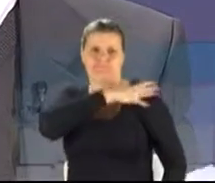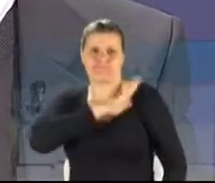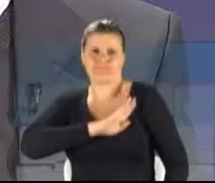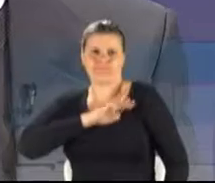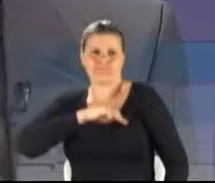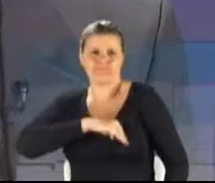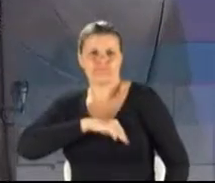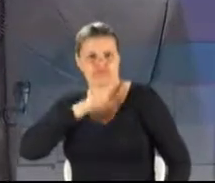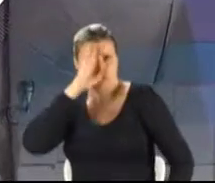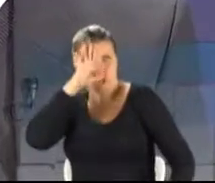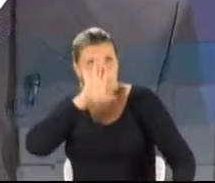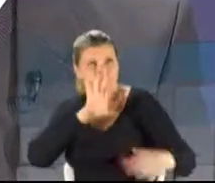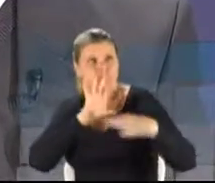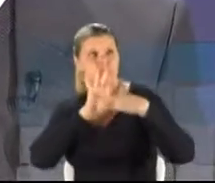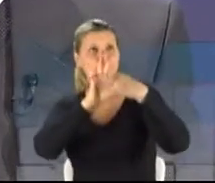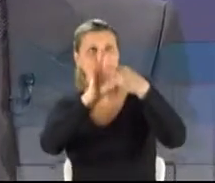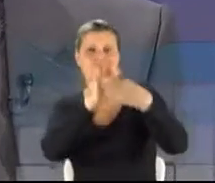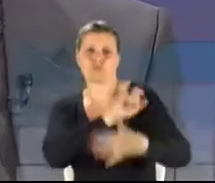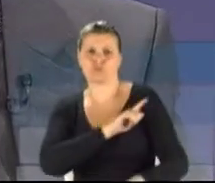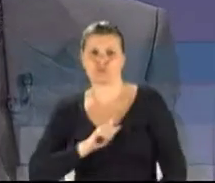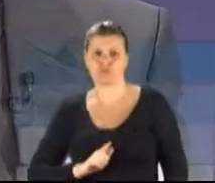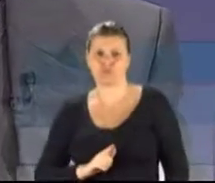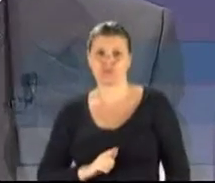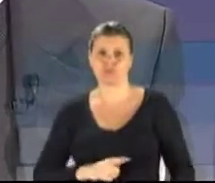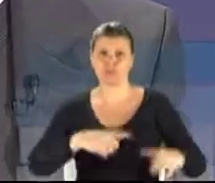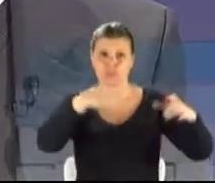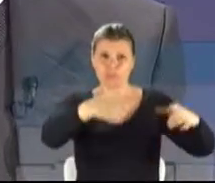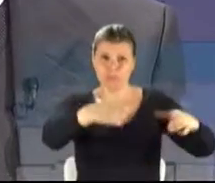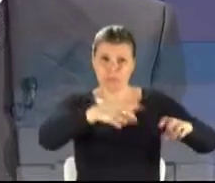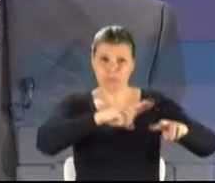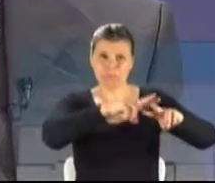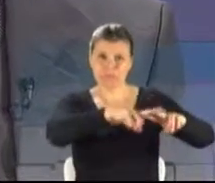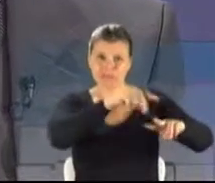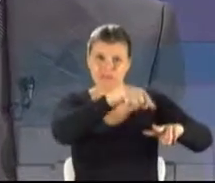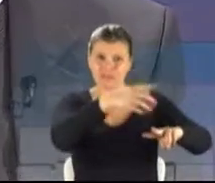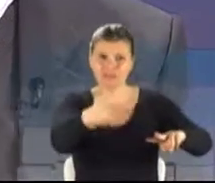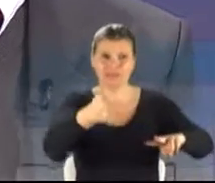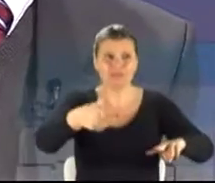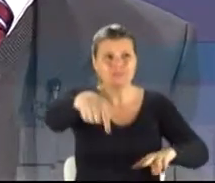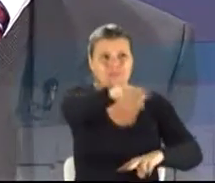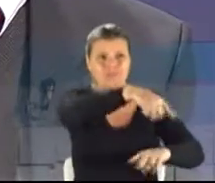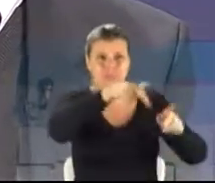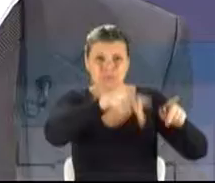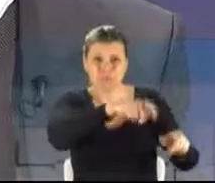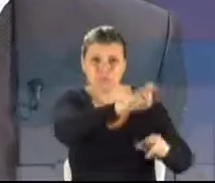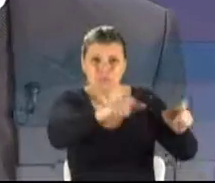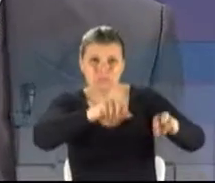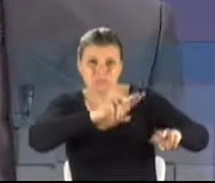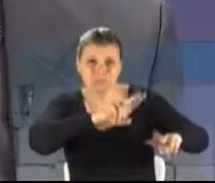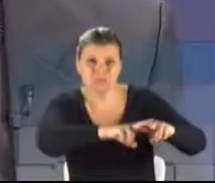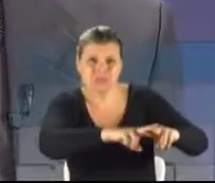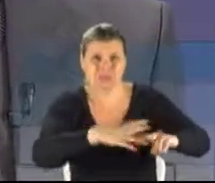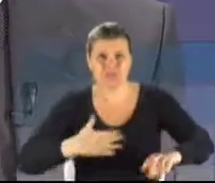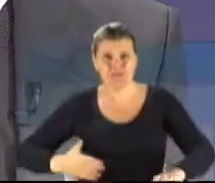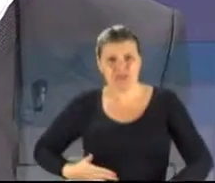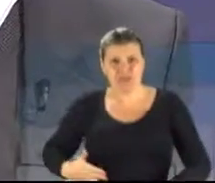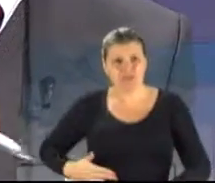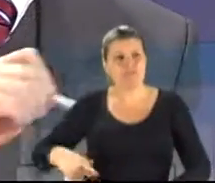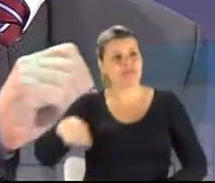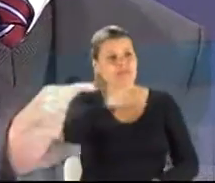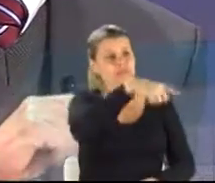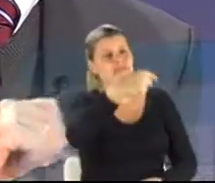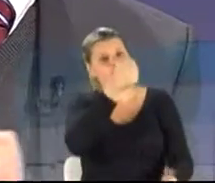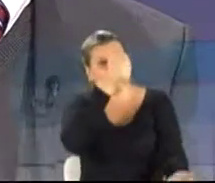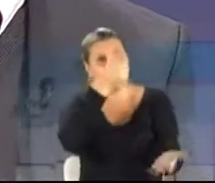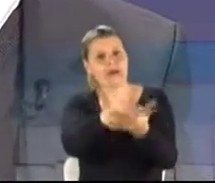as rédias do governador quanto aos presídios nós queremos que os vagabundos os presos condenados paguem pelas despesas